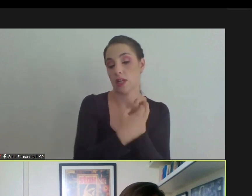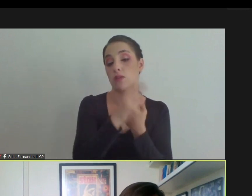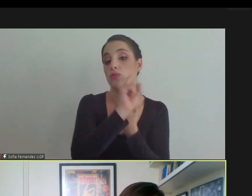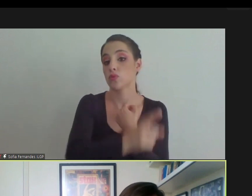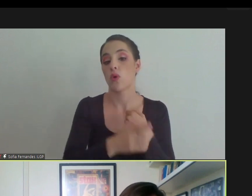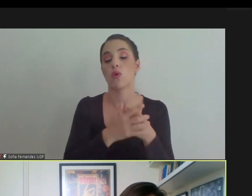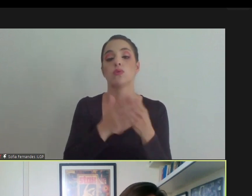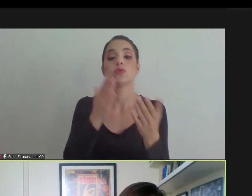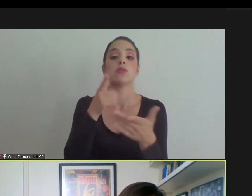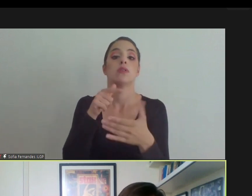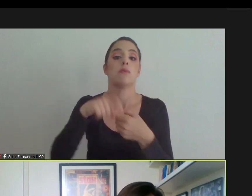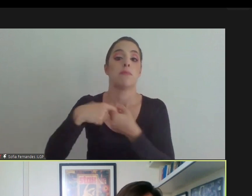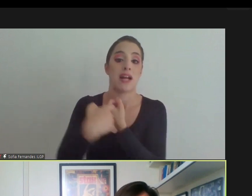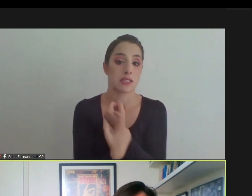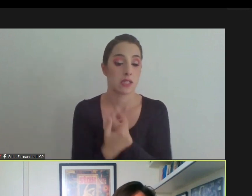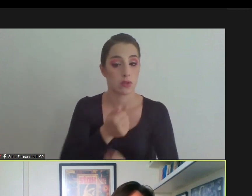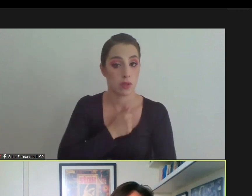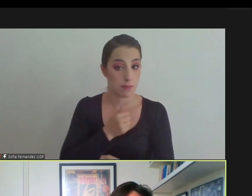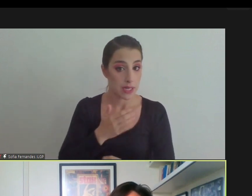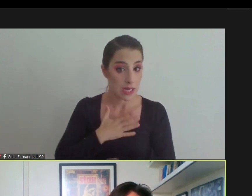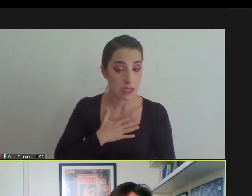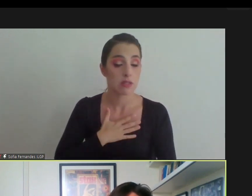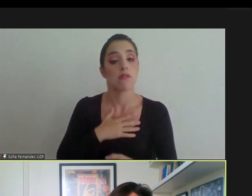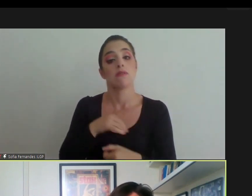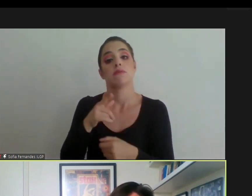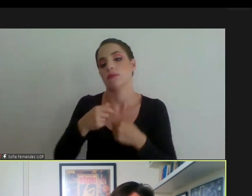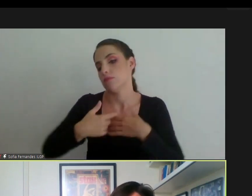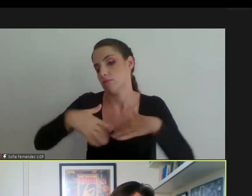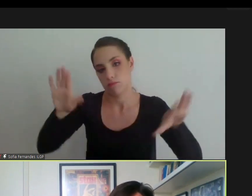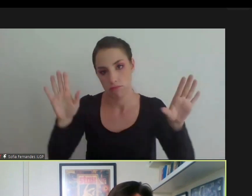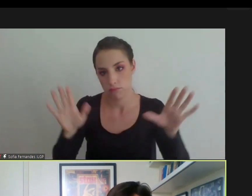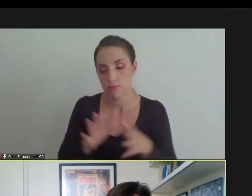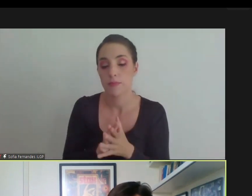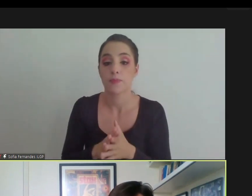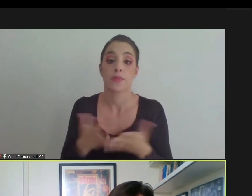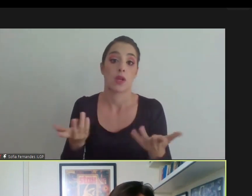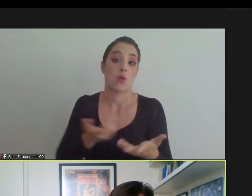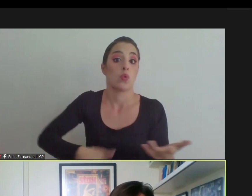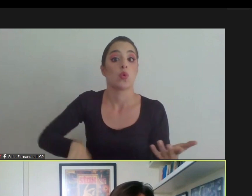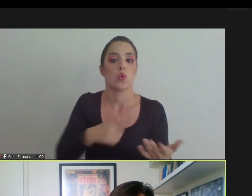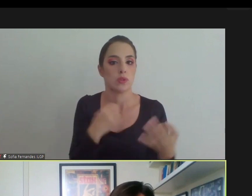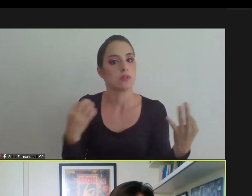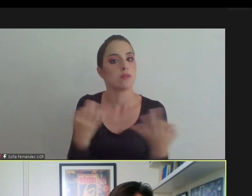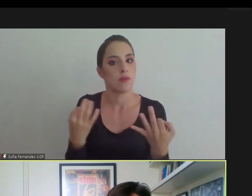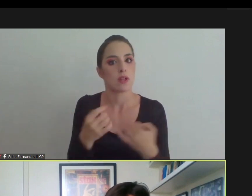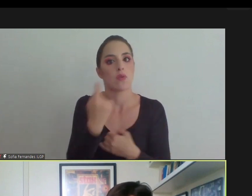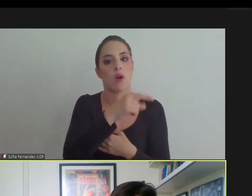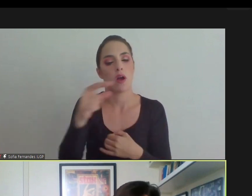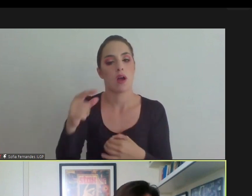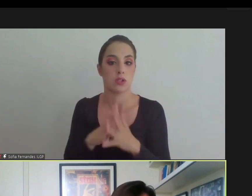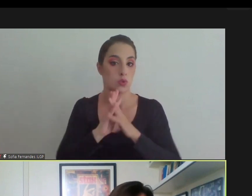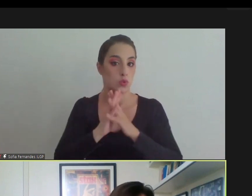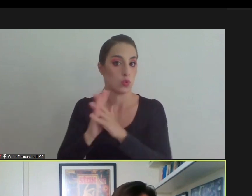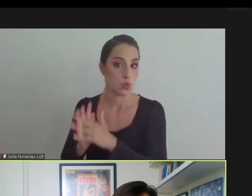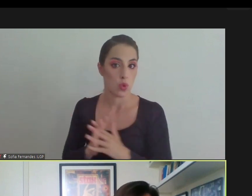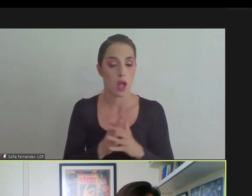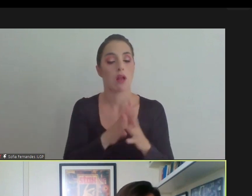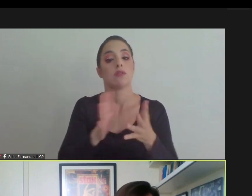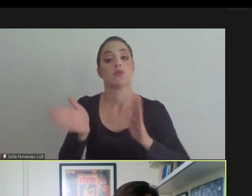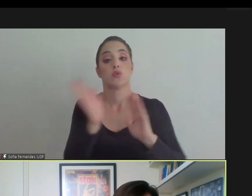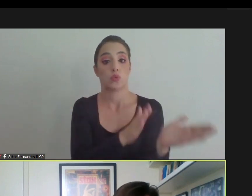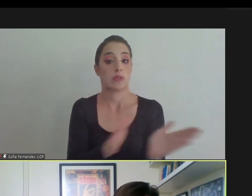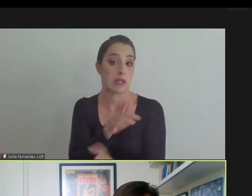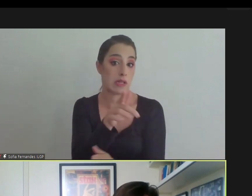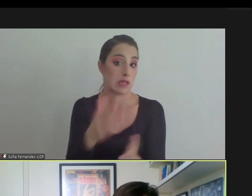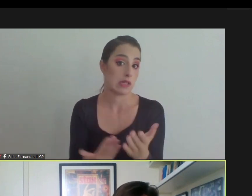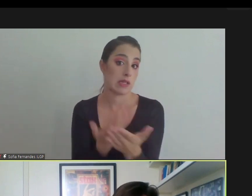organizações empresariais, e assim por diante. Então, a gente realmente busca estruturar uma jornada que dê conta desses